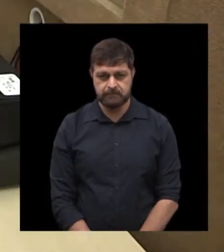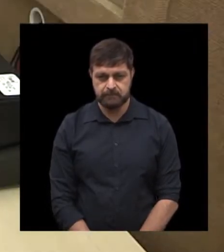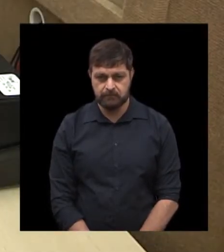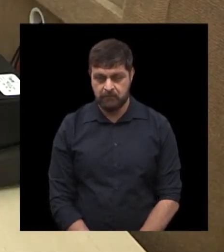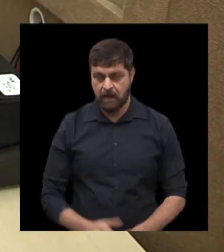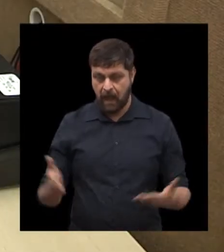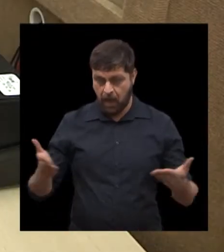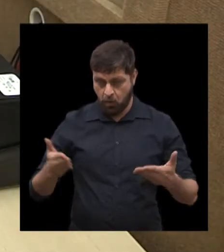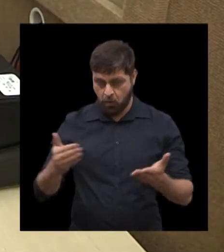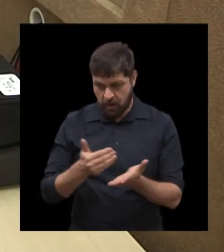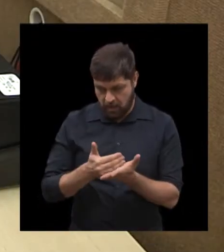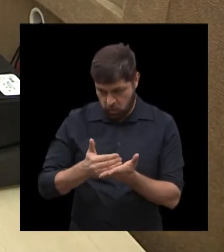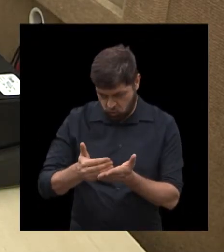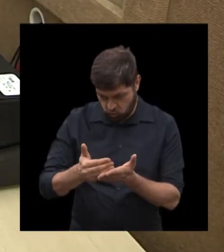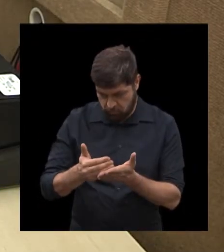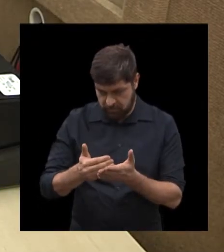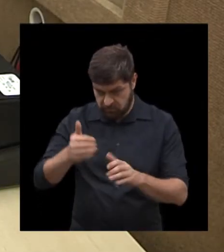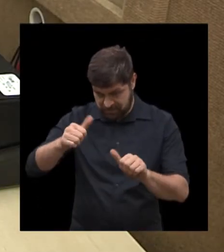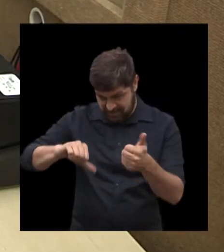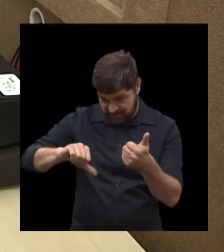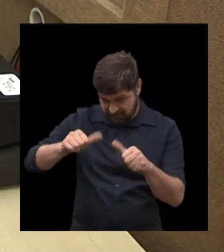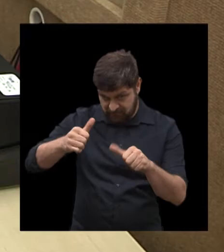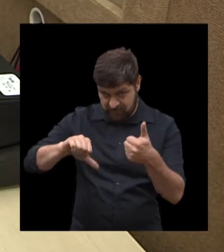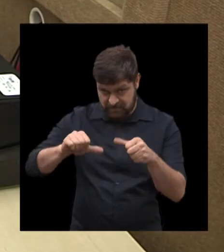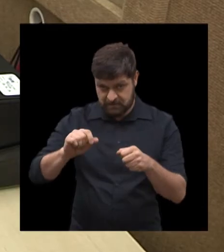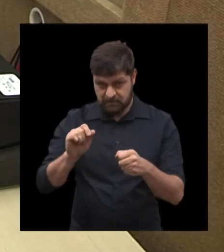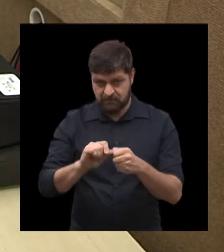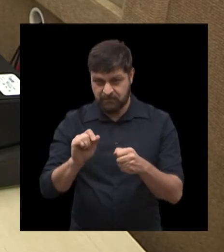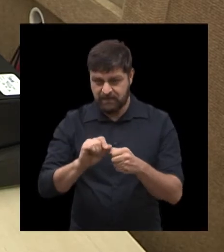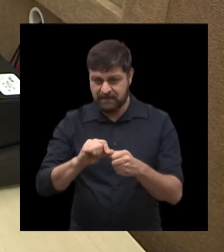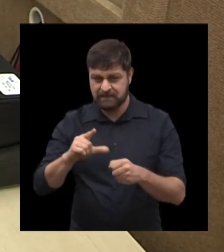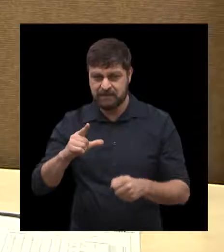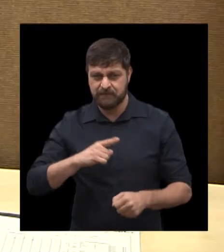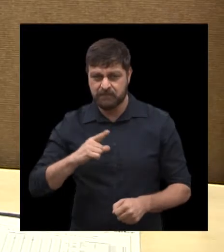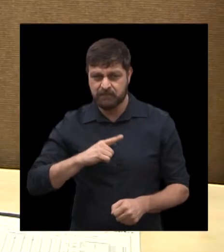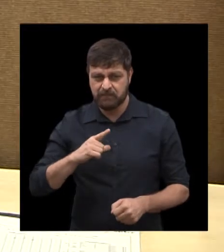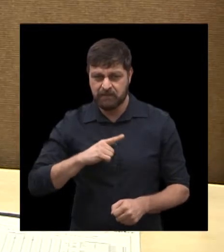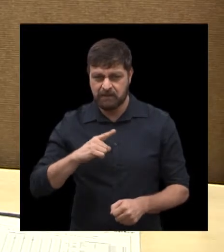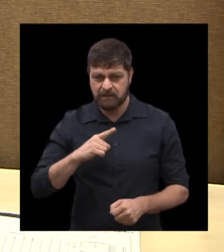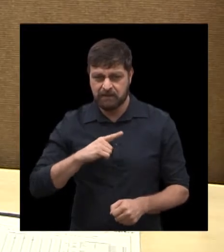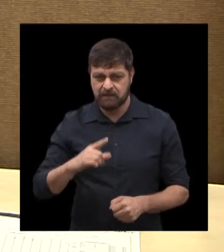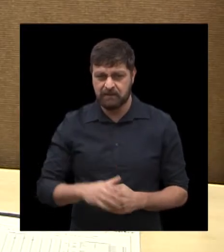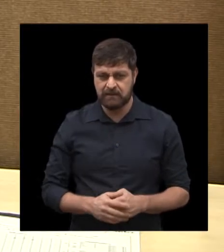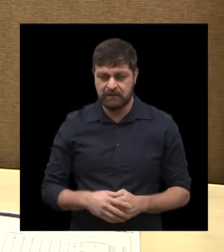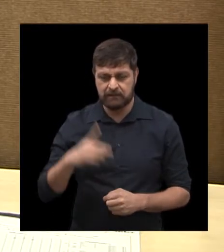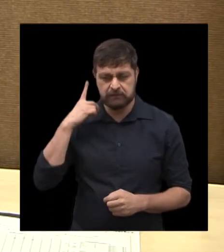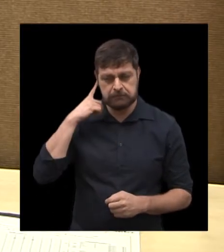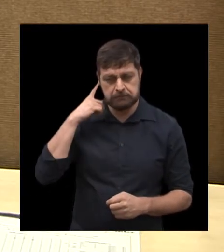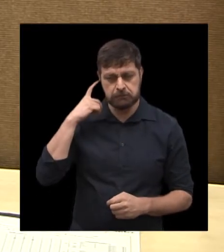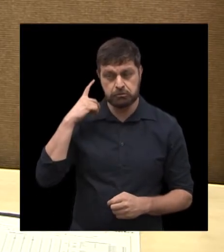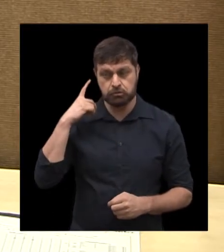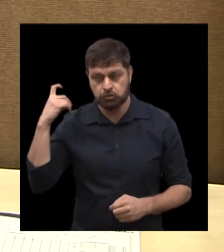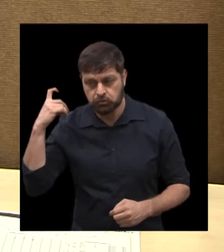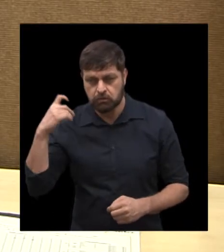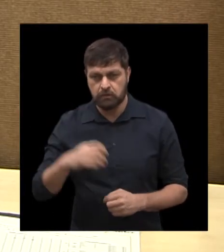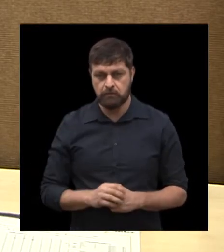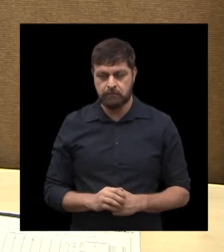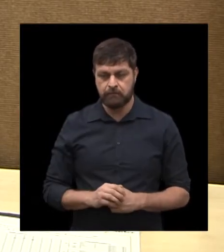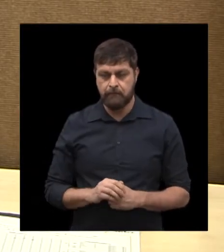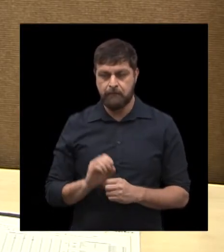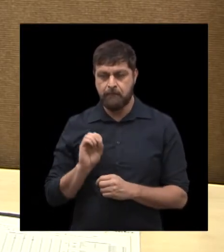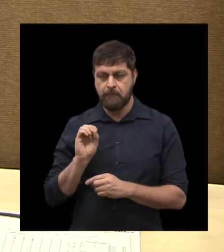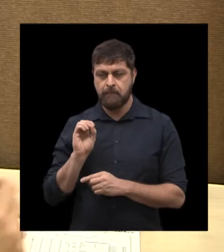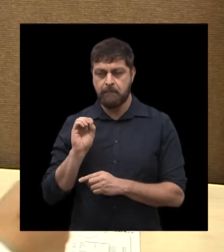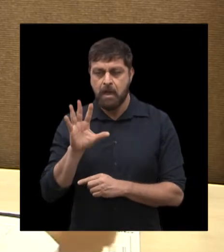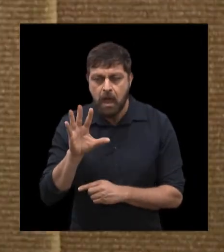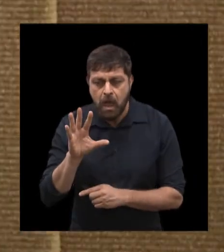Essa primeira parte do teste, a gente aplica alguns tons puros, são apitinhos,